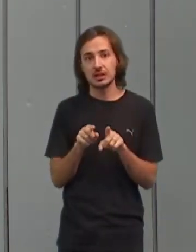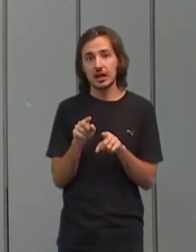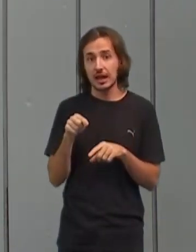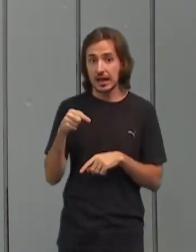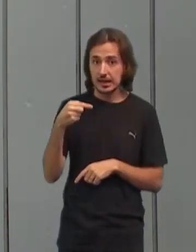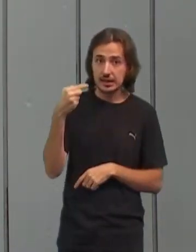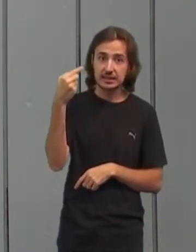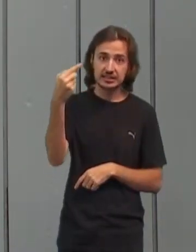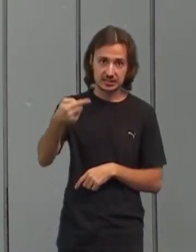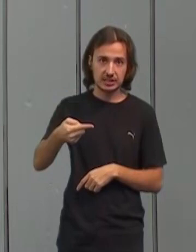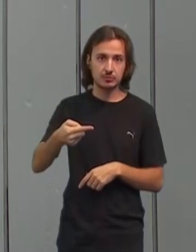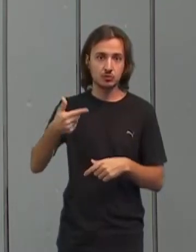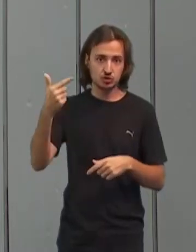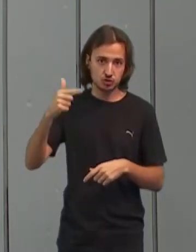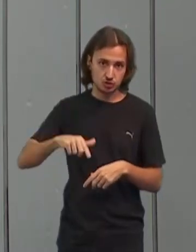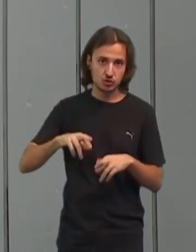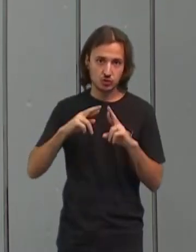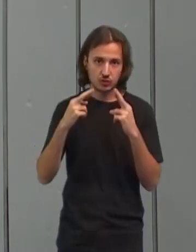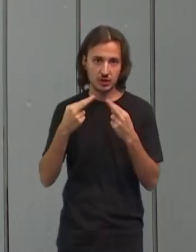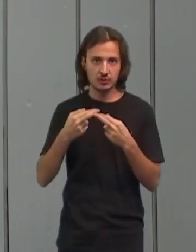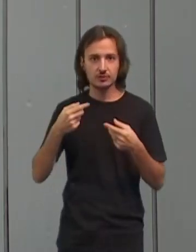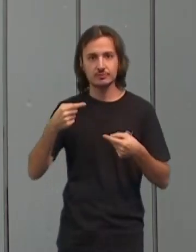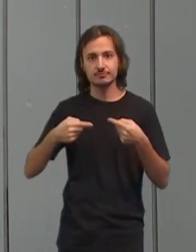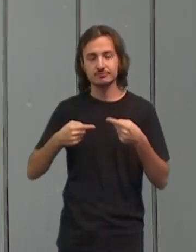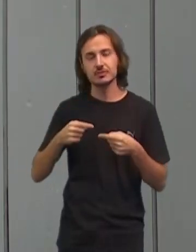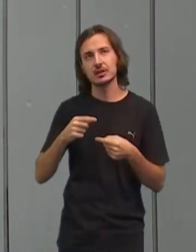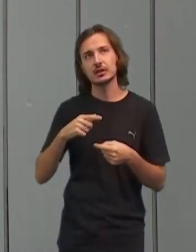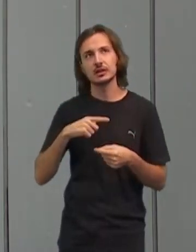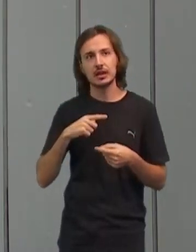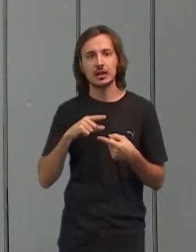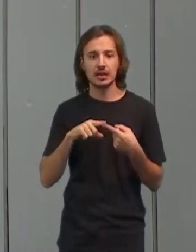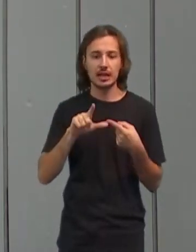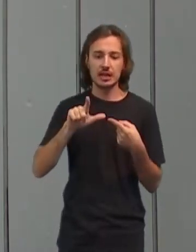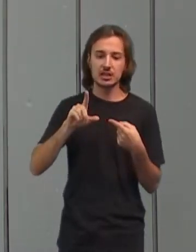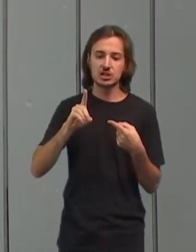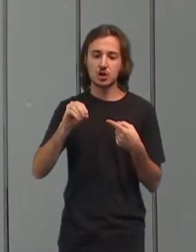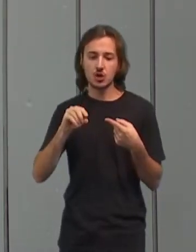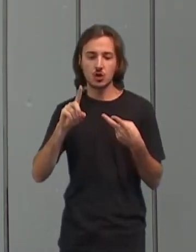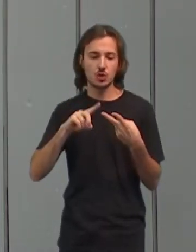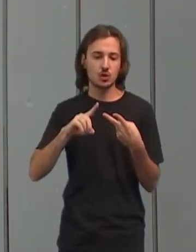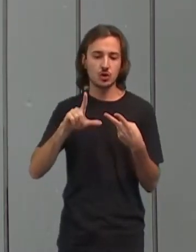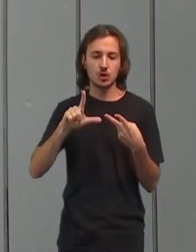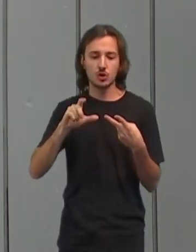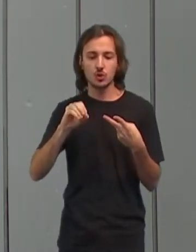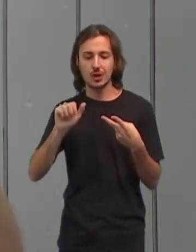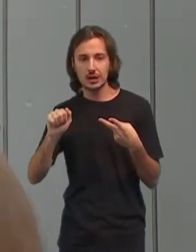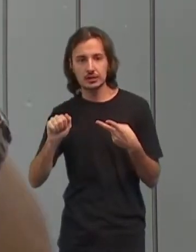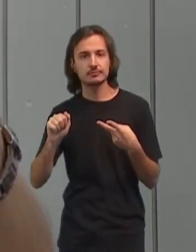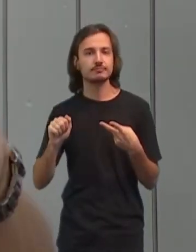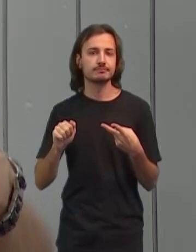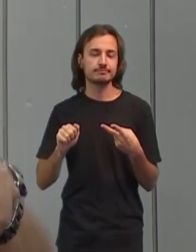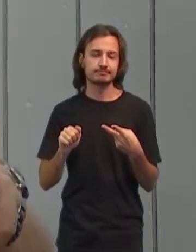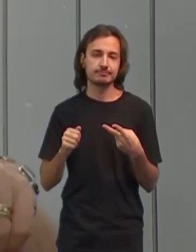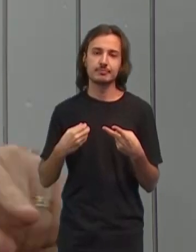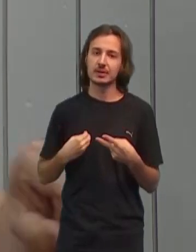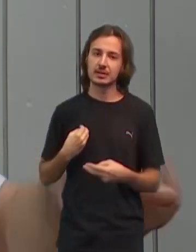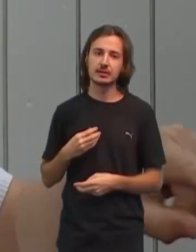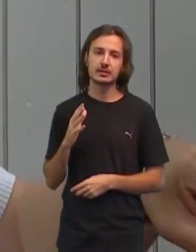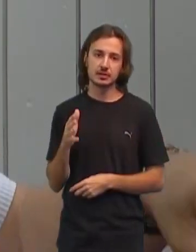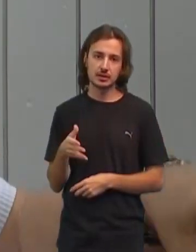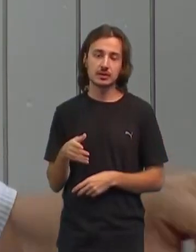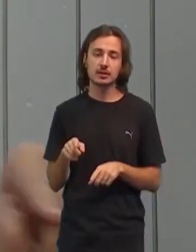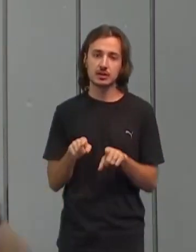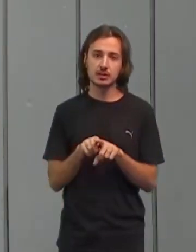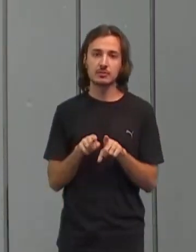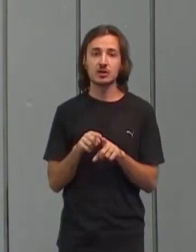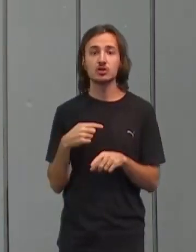exercício nós teremos já na LDO, na LOA, e poderemos mandar as nossas